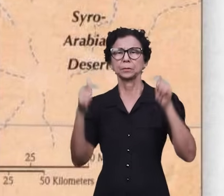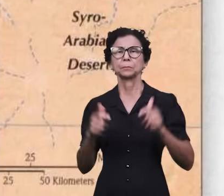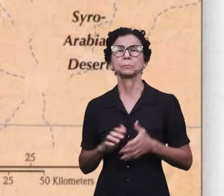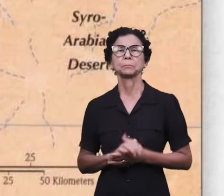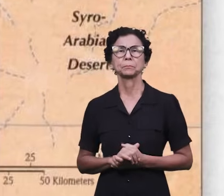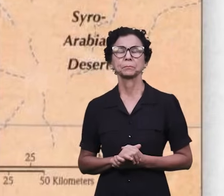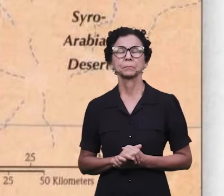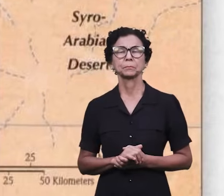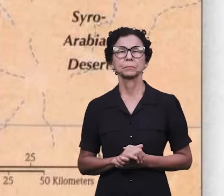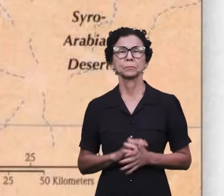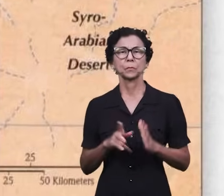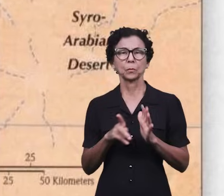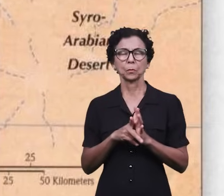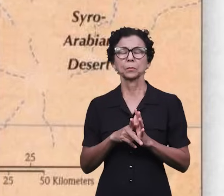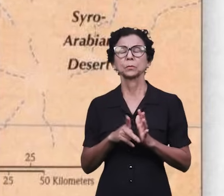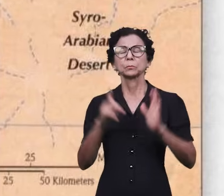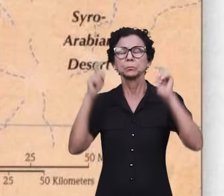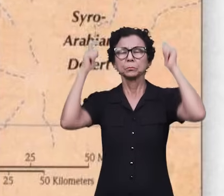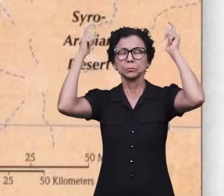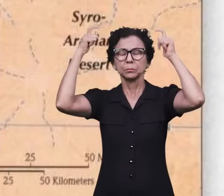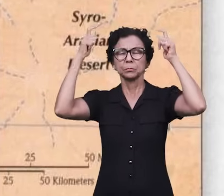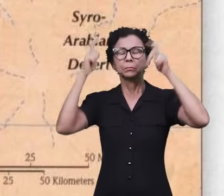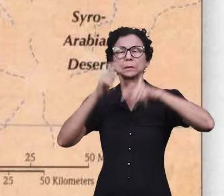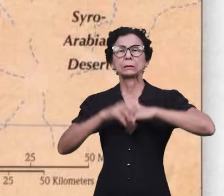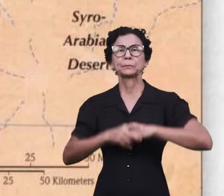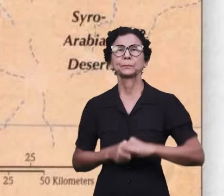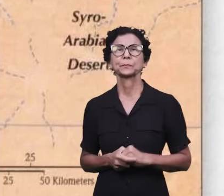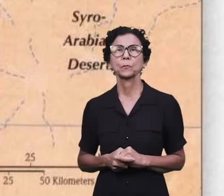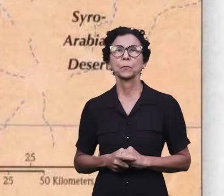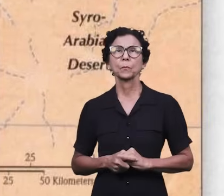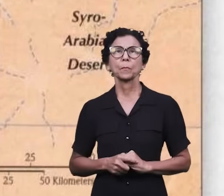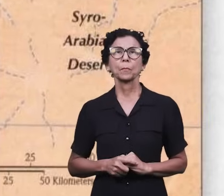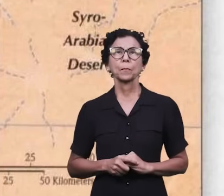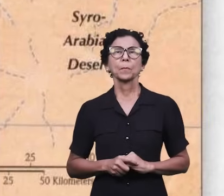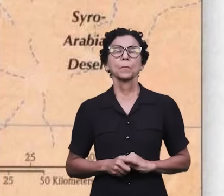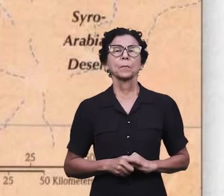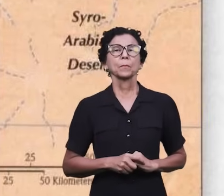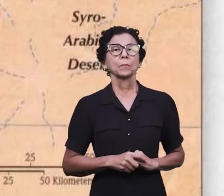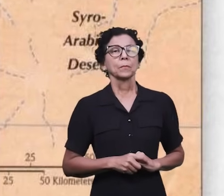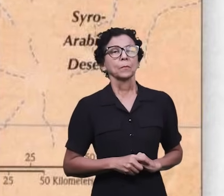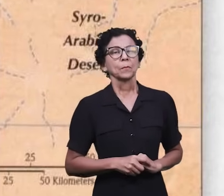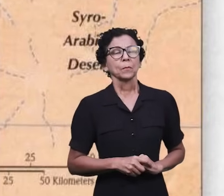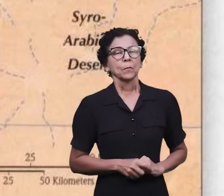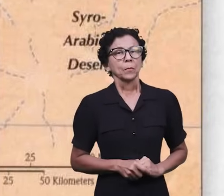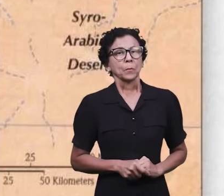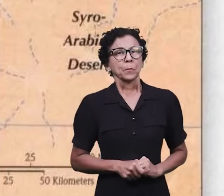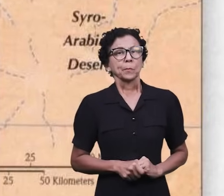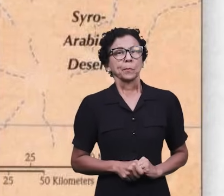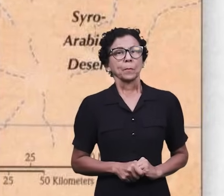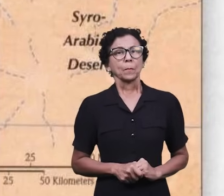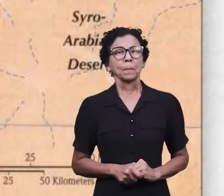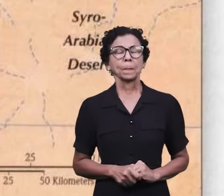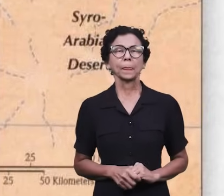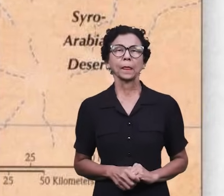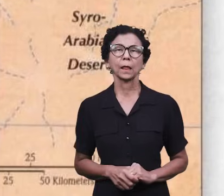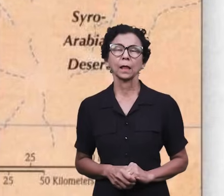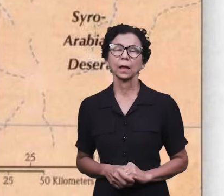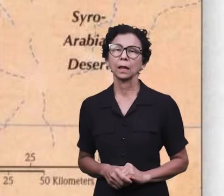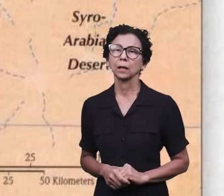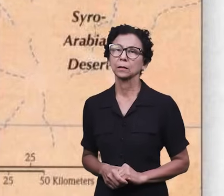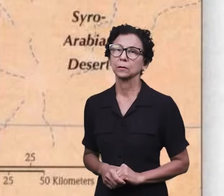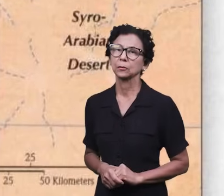os irmãos vão reparar que desta vez nós vamos ser mais sucintos, porque estamos aqui na última